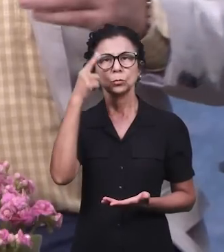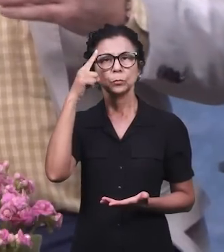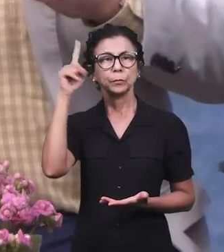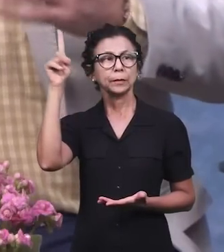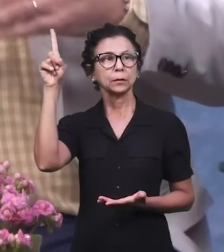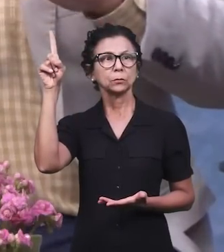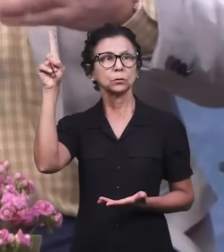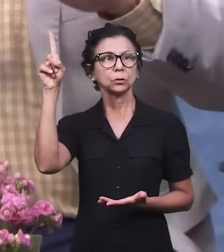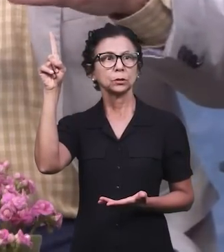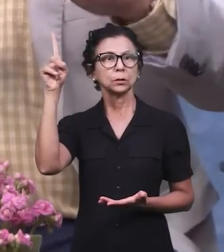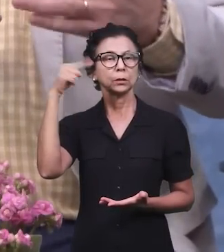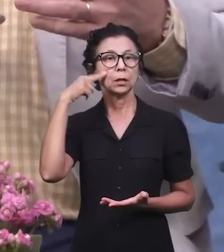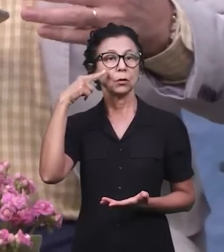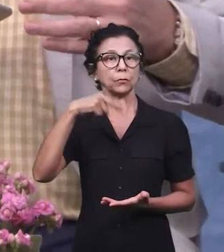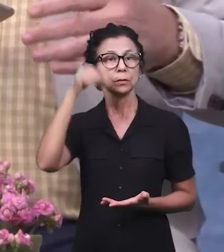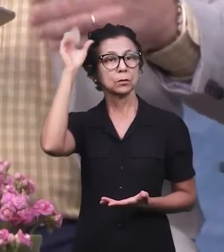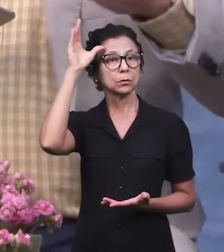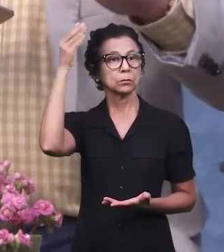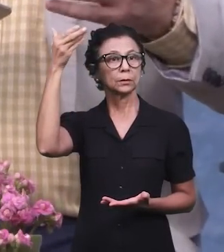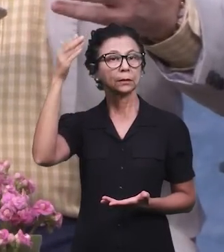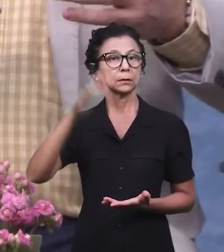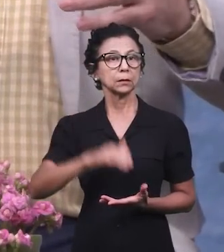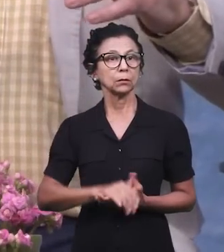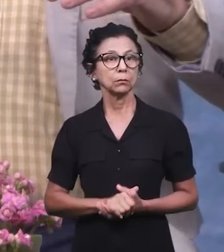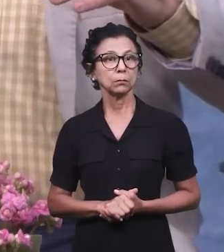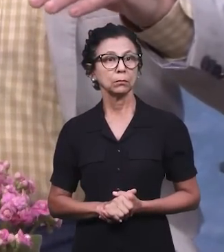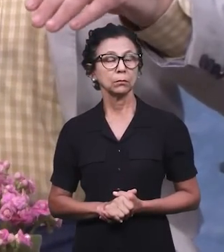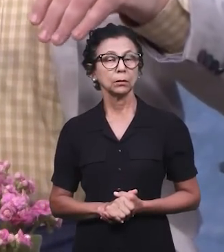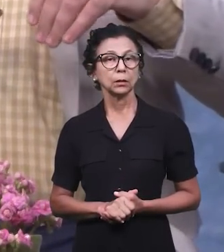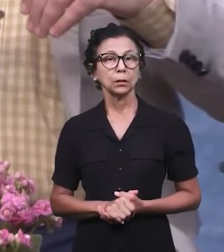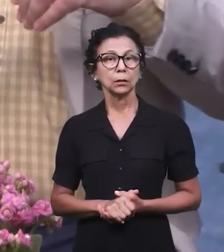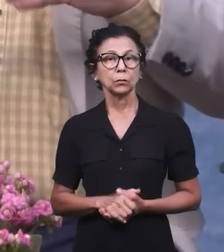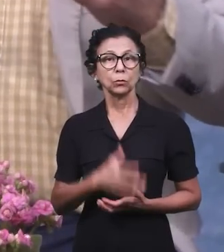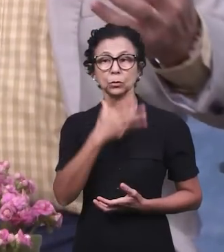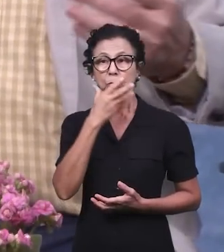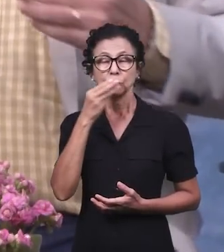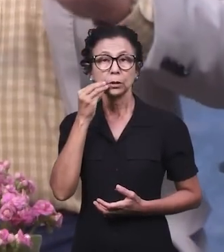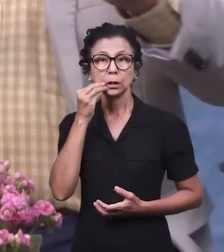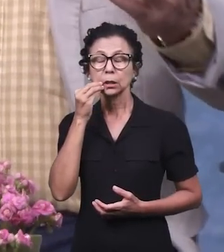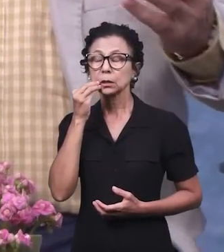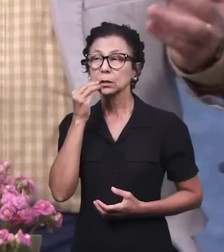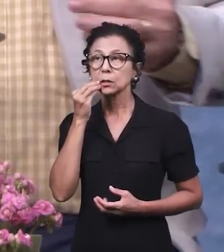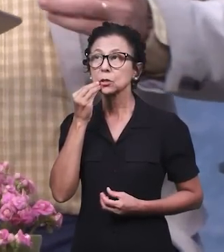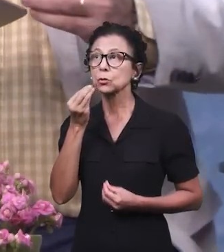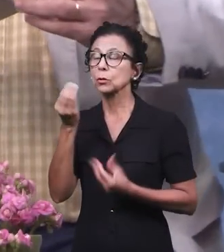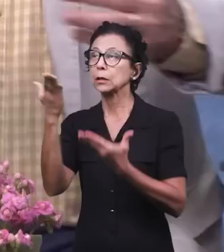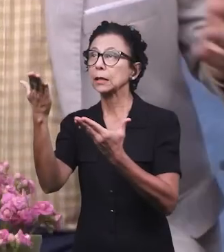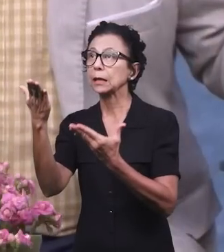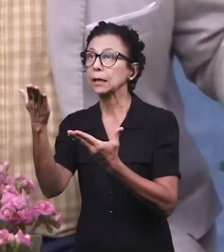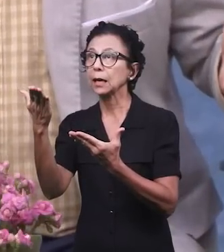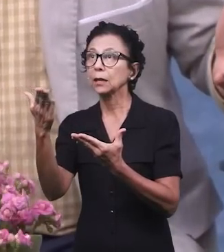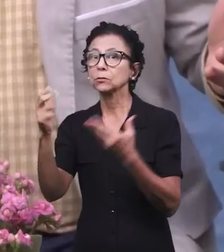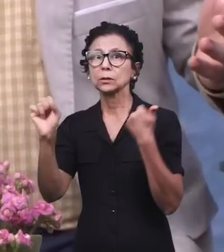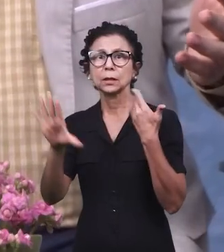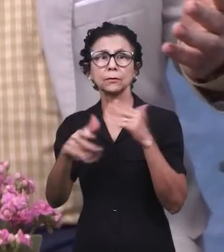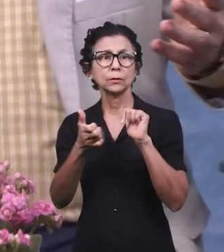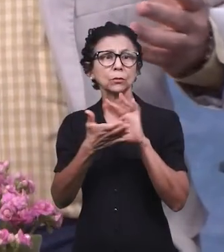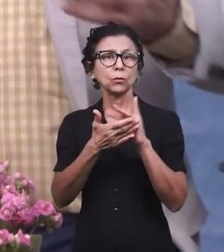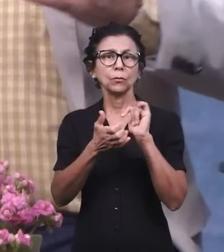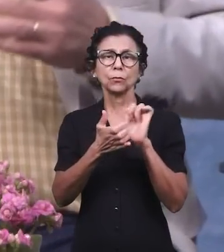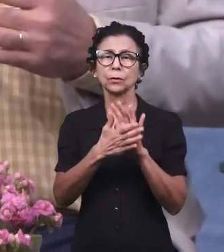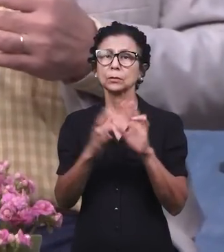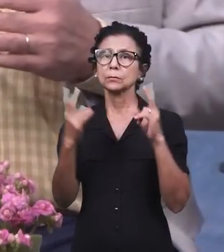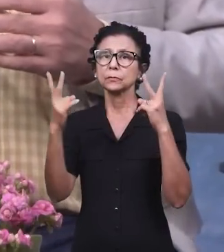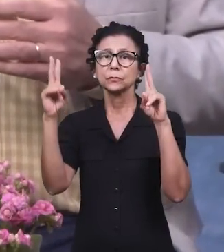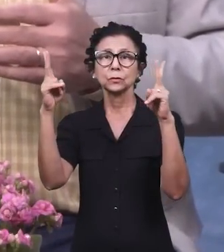E assim, os dias seguintes ao entregar o jejum, já estava entregando com um louvor, com a glorificação, porque já na largada o senhor já resolveu.